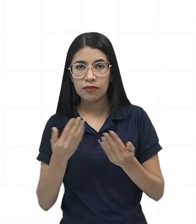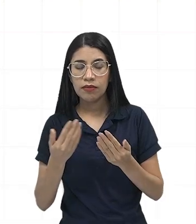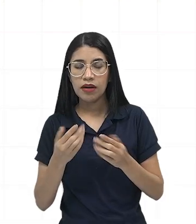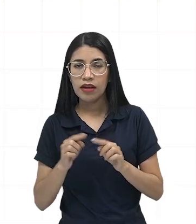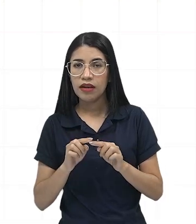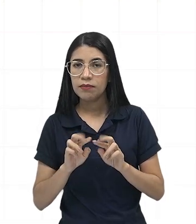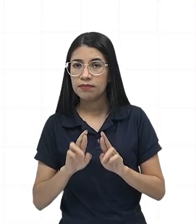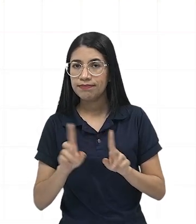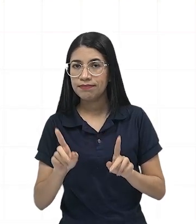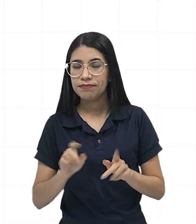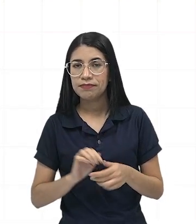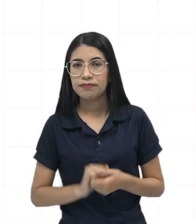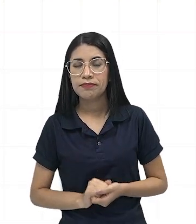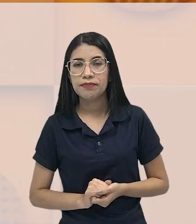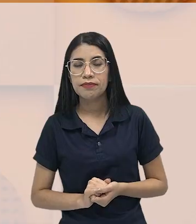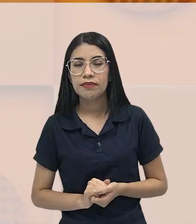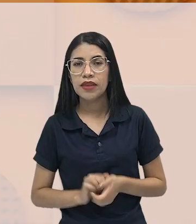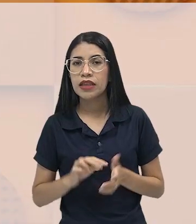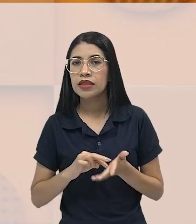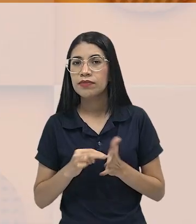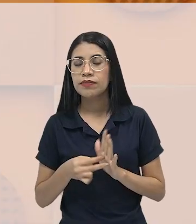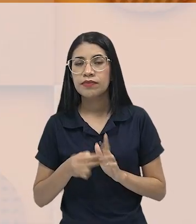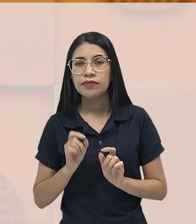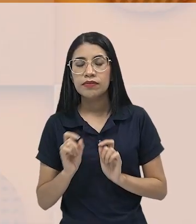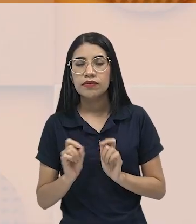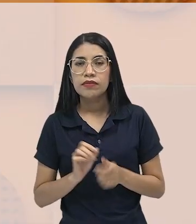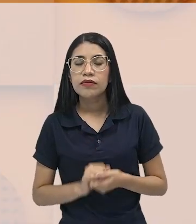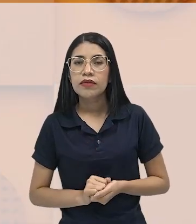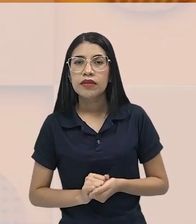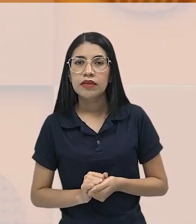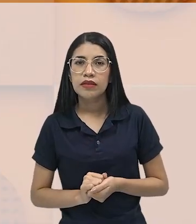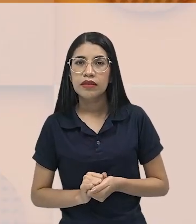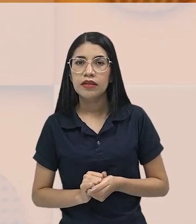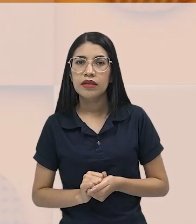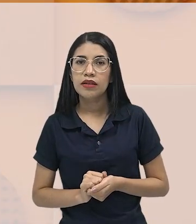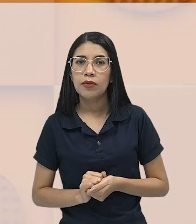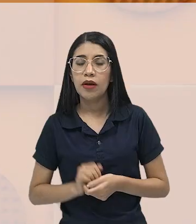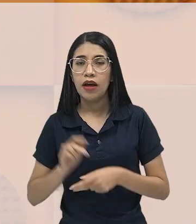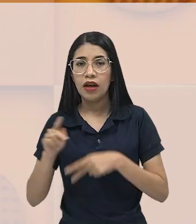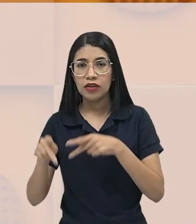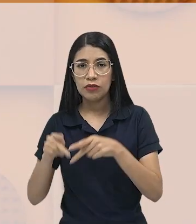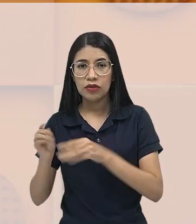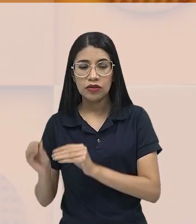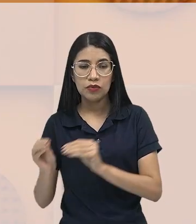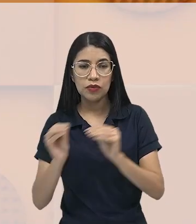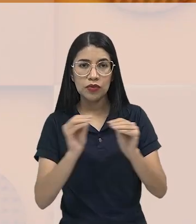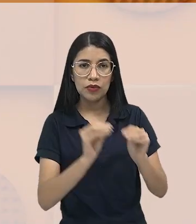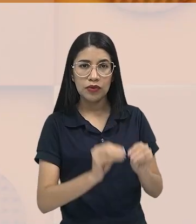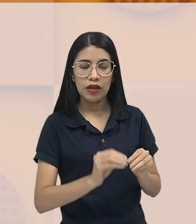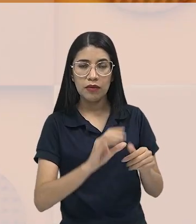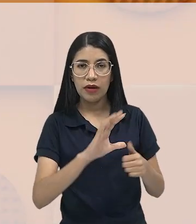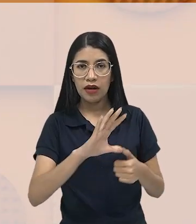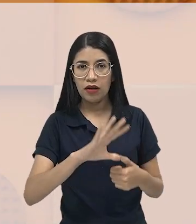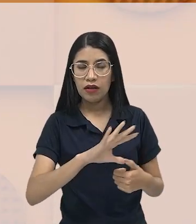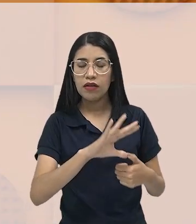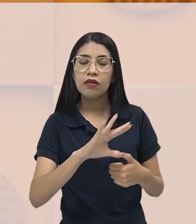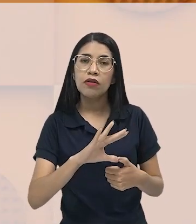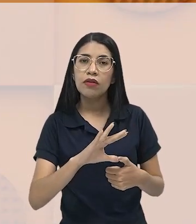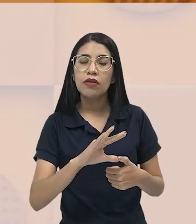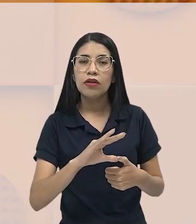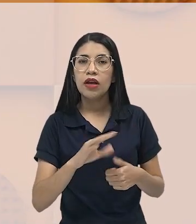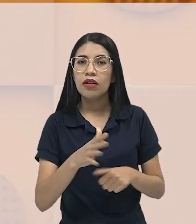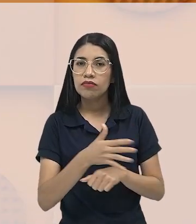dizer com isso, tá, gente? Bem, quando os colonos eles vieram para cá, eu vou já mostrar uma imagem para